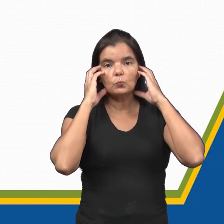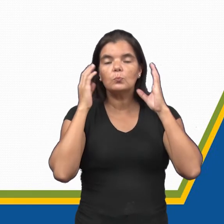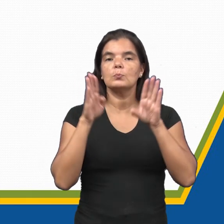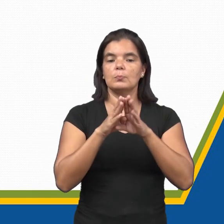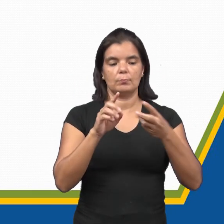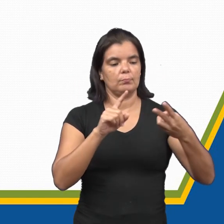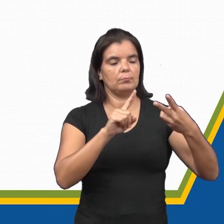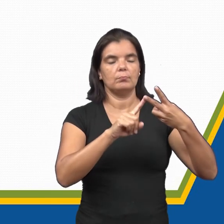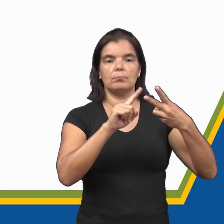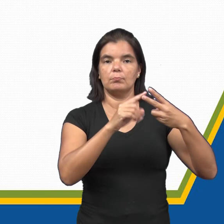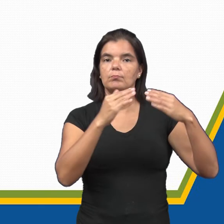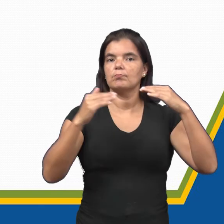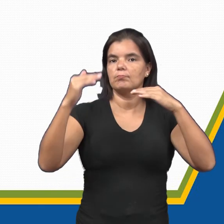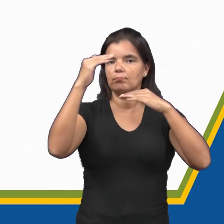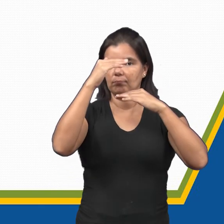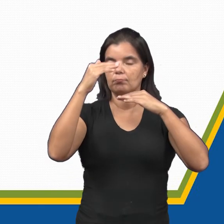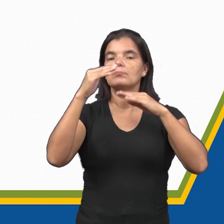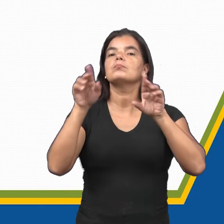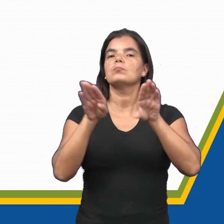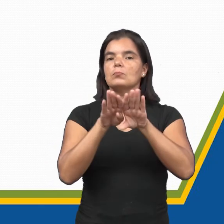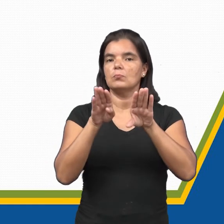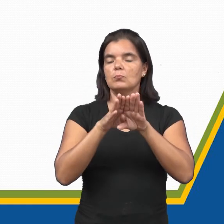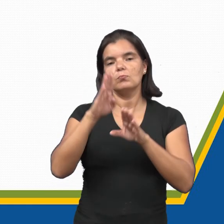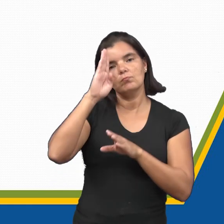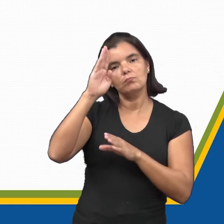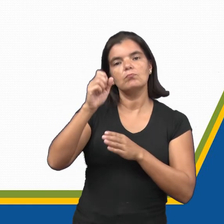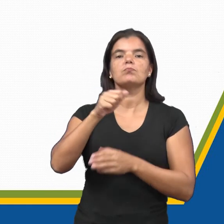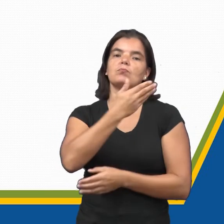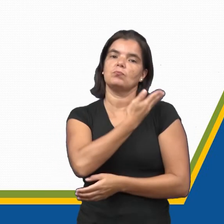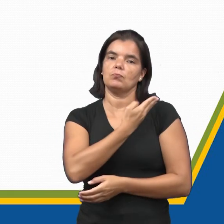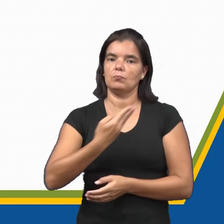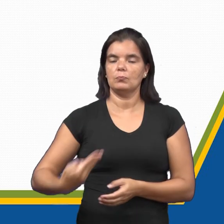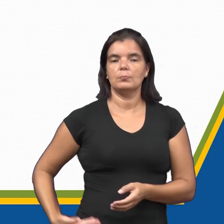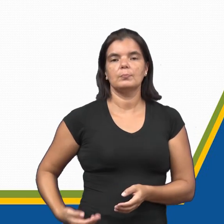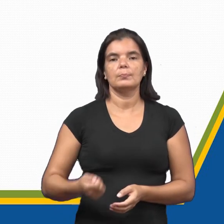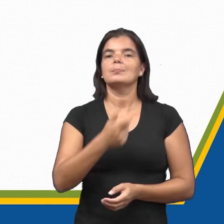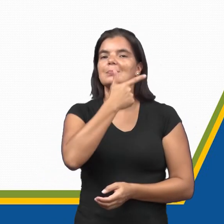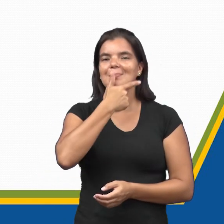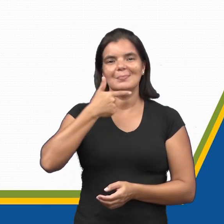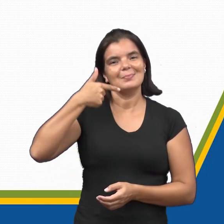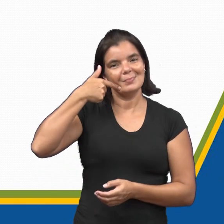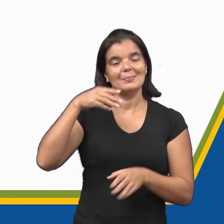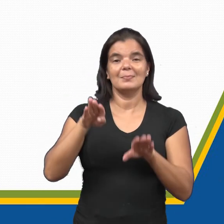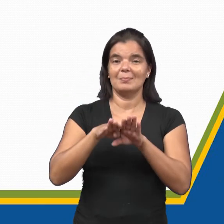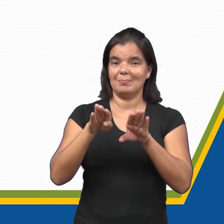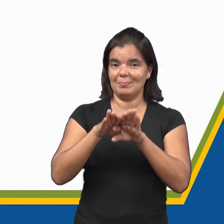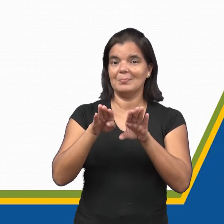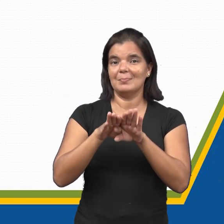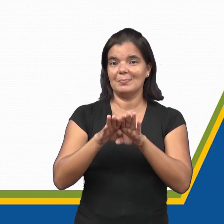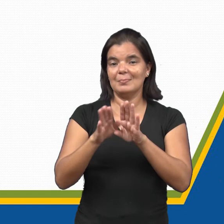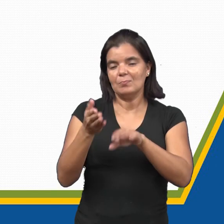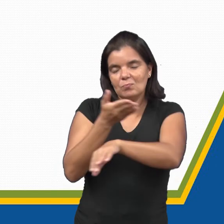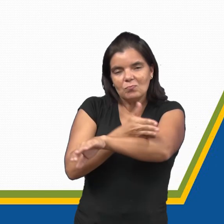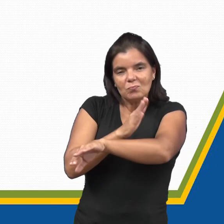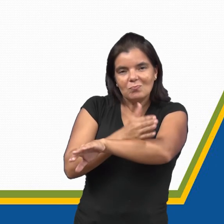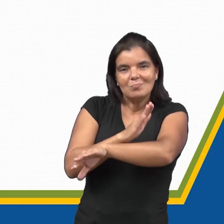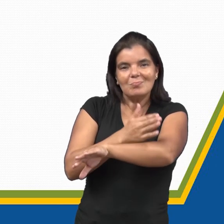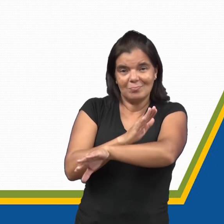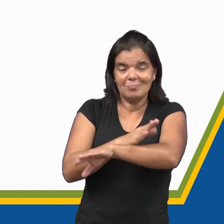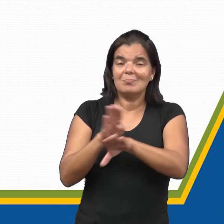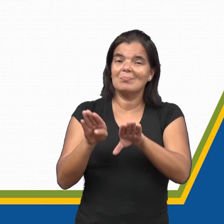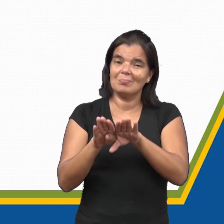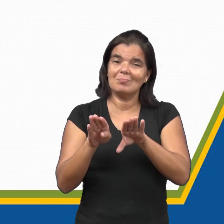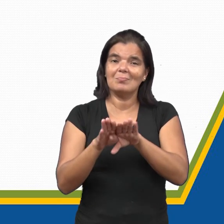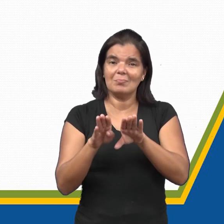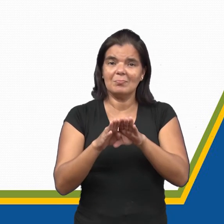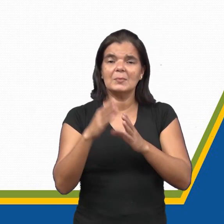segundo andar é reservado a atividades oficiais do governo acreano. Acostumados naquela época com as tradições e edificações